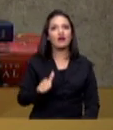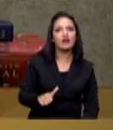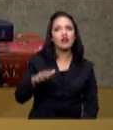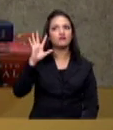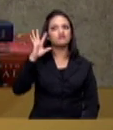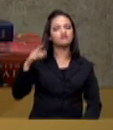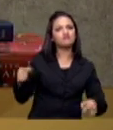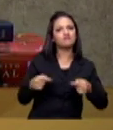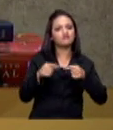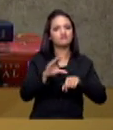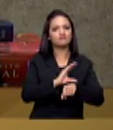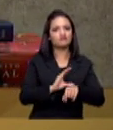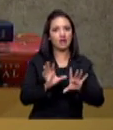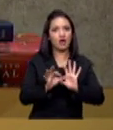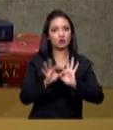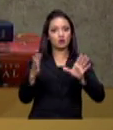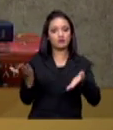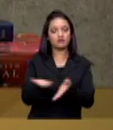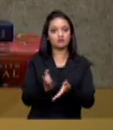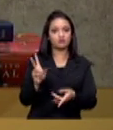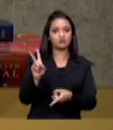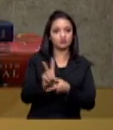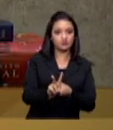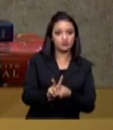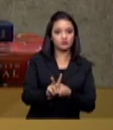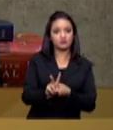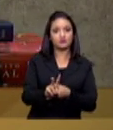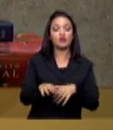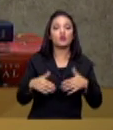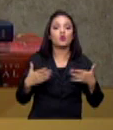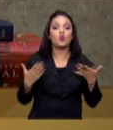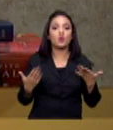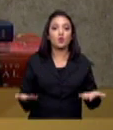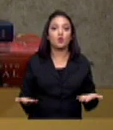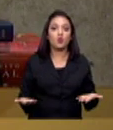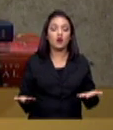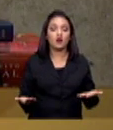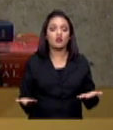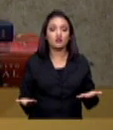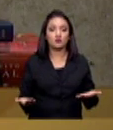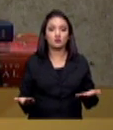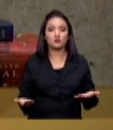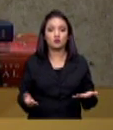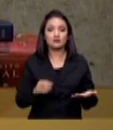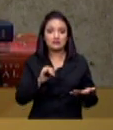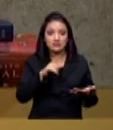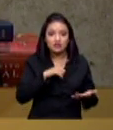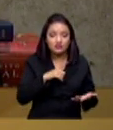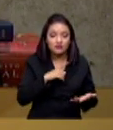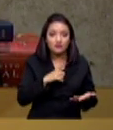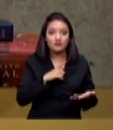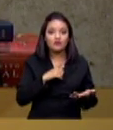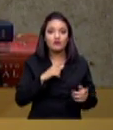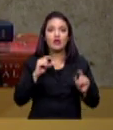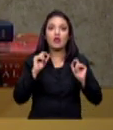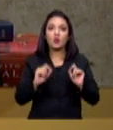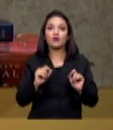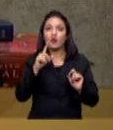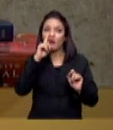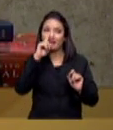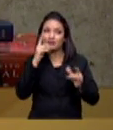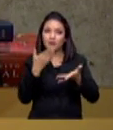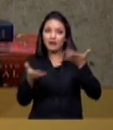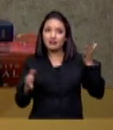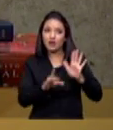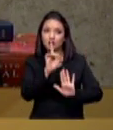a concessão de tutela, inclusive liminarmente, quando existente risco em concreto ao direito material